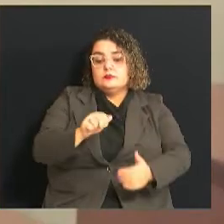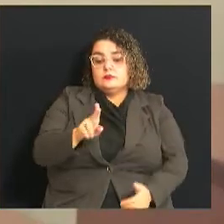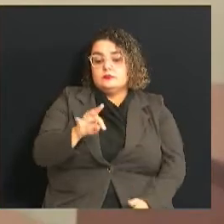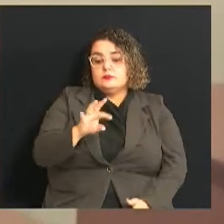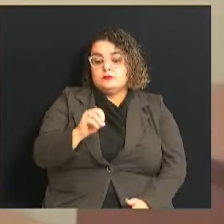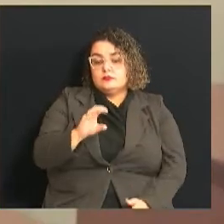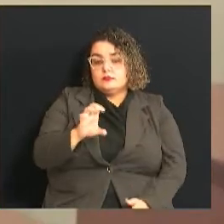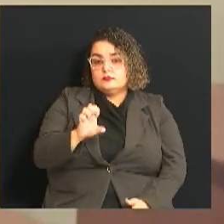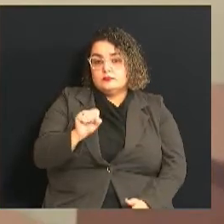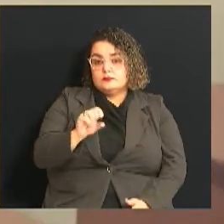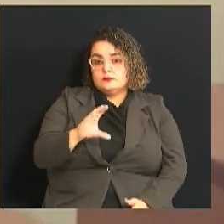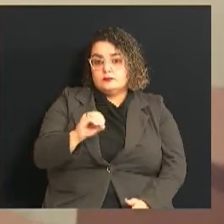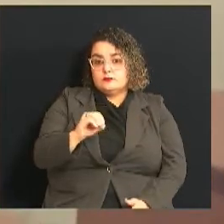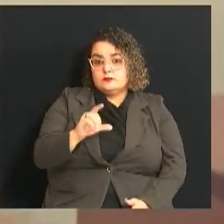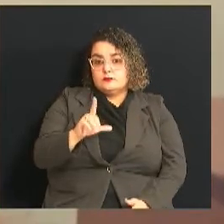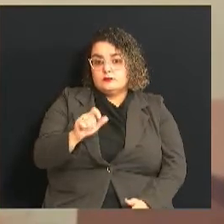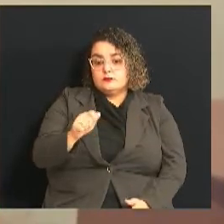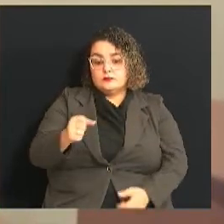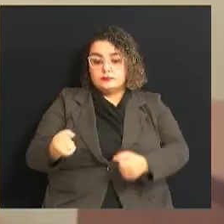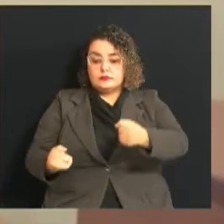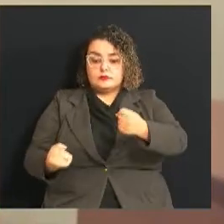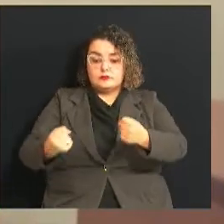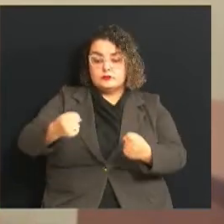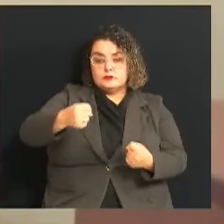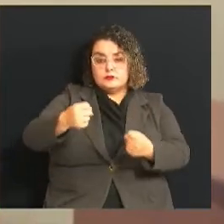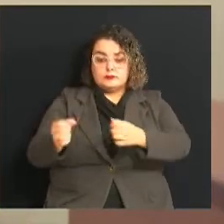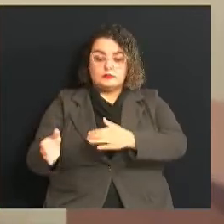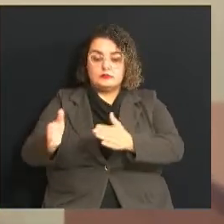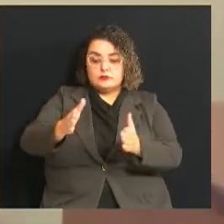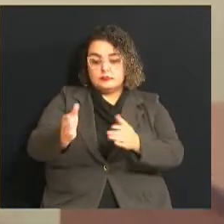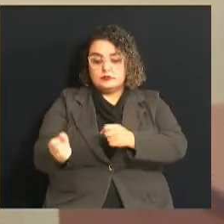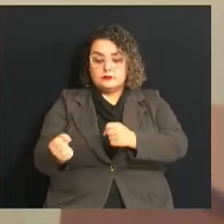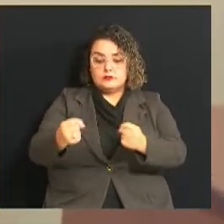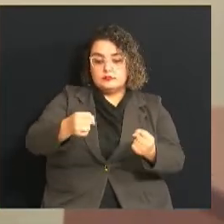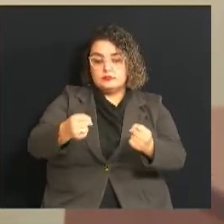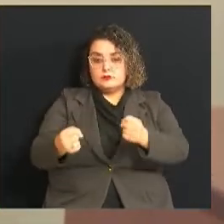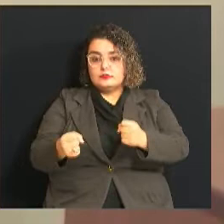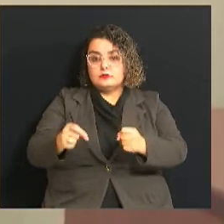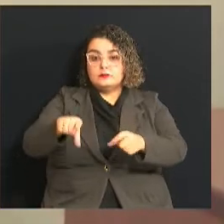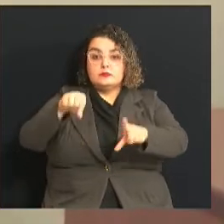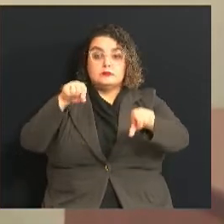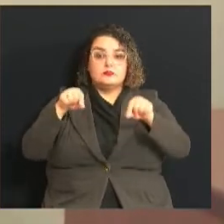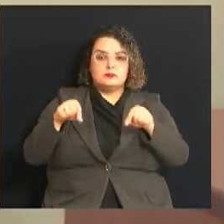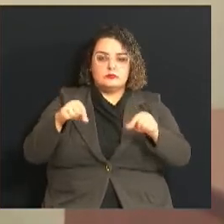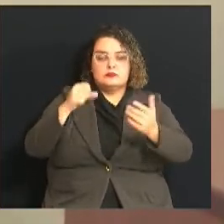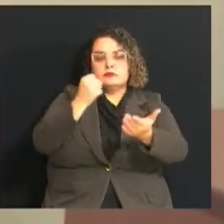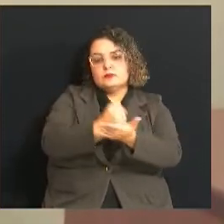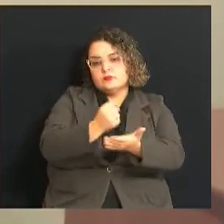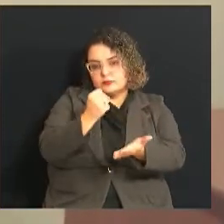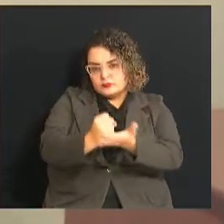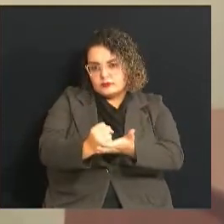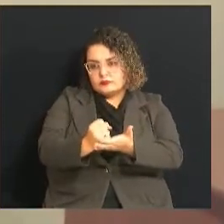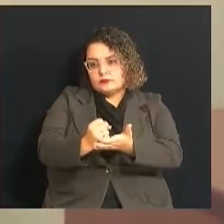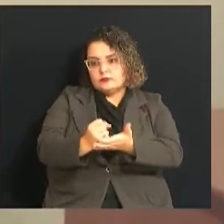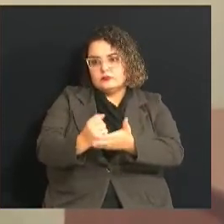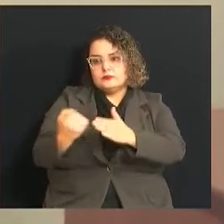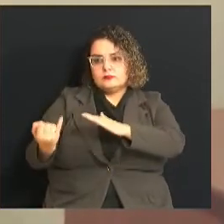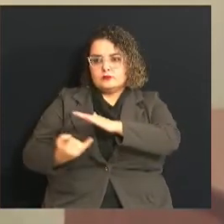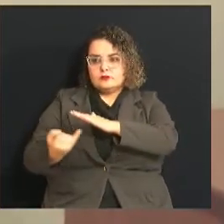as aulas de direção, e tornaria facultativo aí para que fosse contratado um instrutor